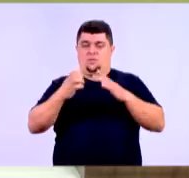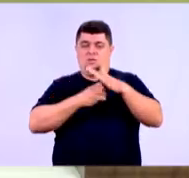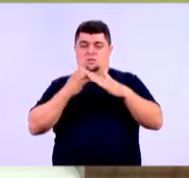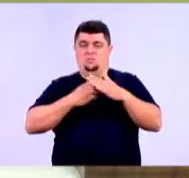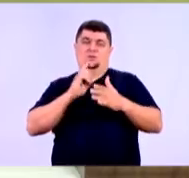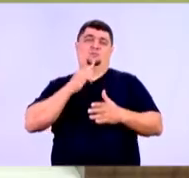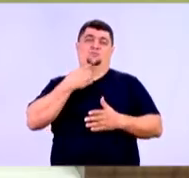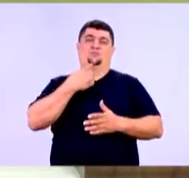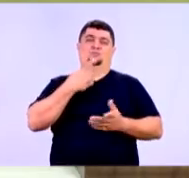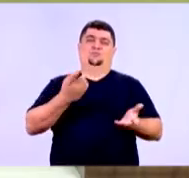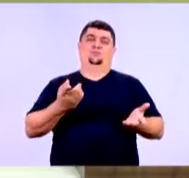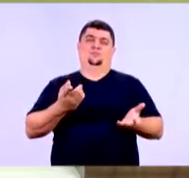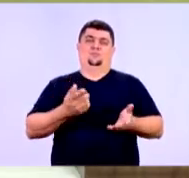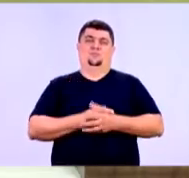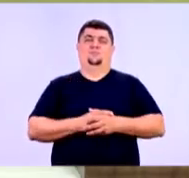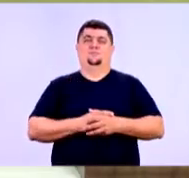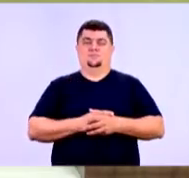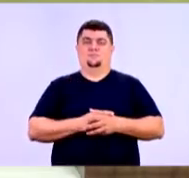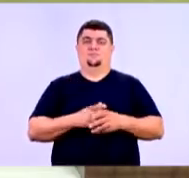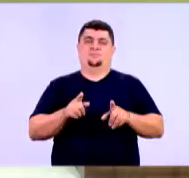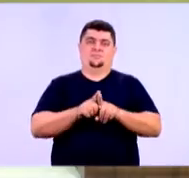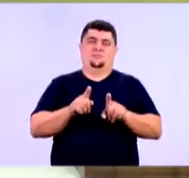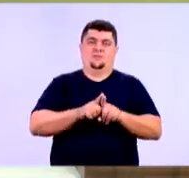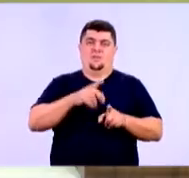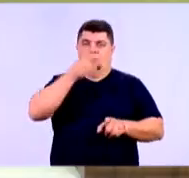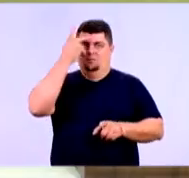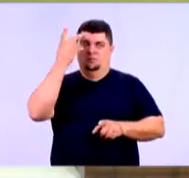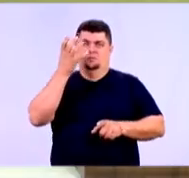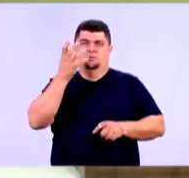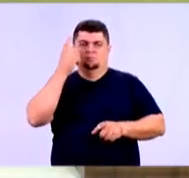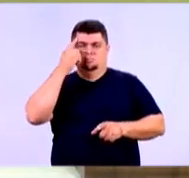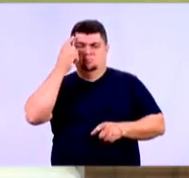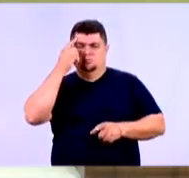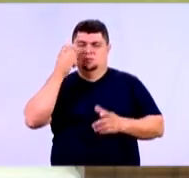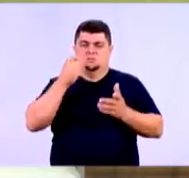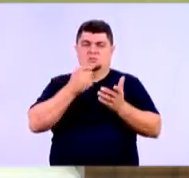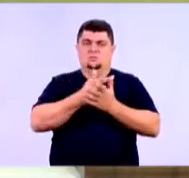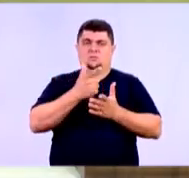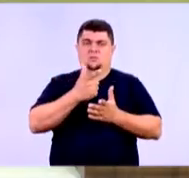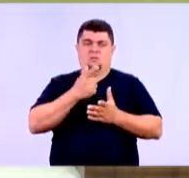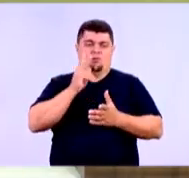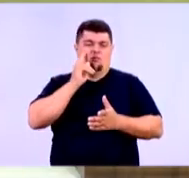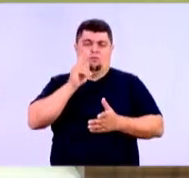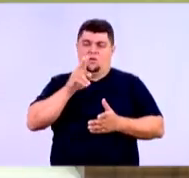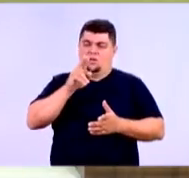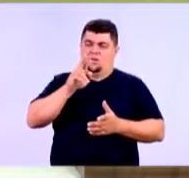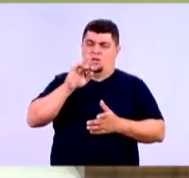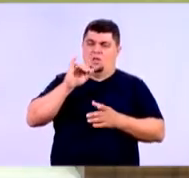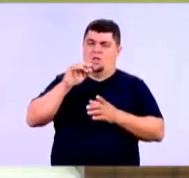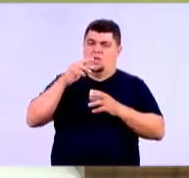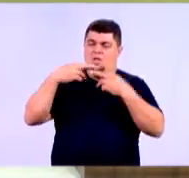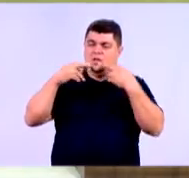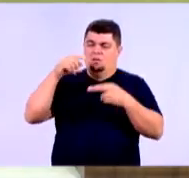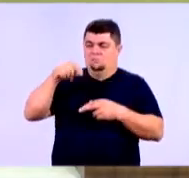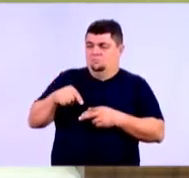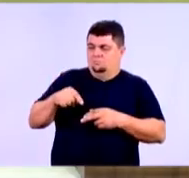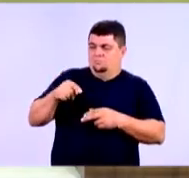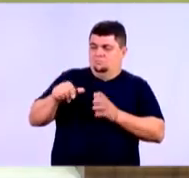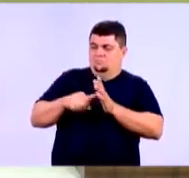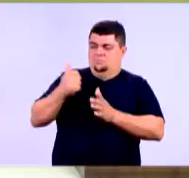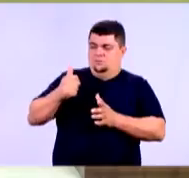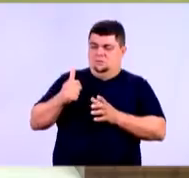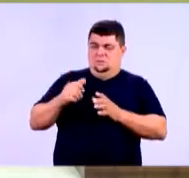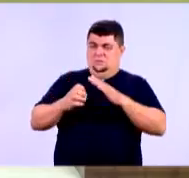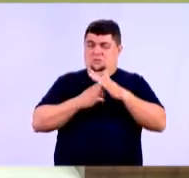com o nome sujo na praça, né? Isso. Então a pessoa pensa em comprar alguma coisa, consulta o Reclame Aqui primeiro e verifica que a empresa